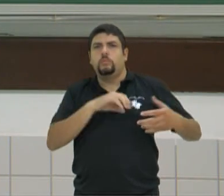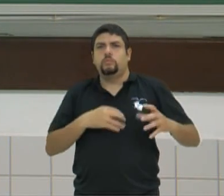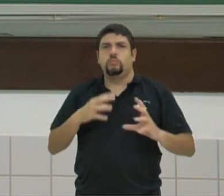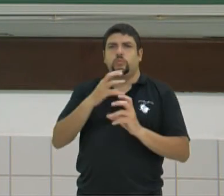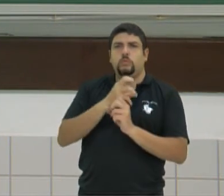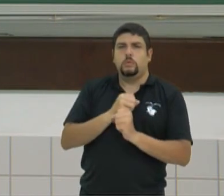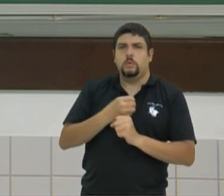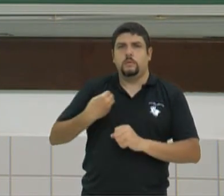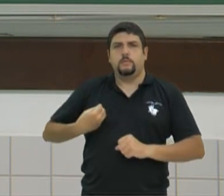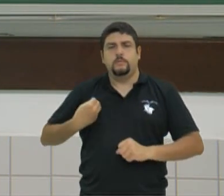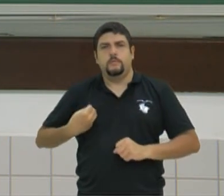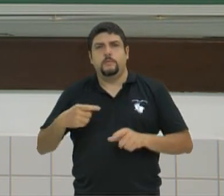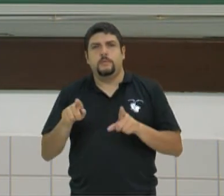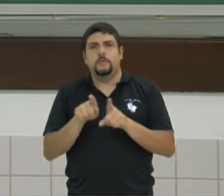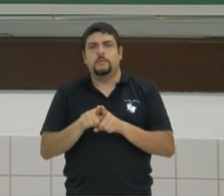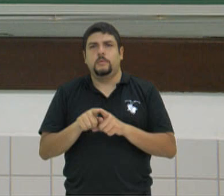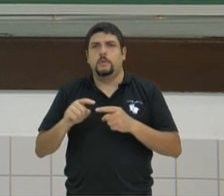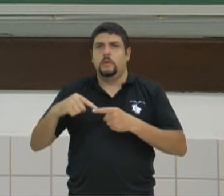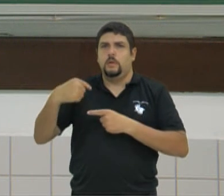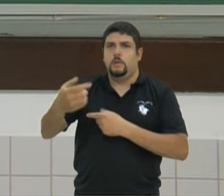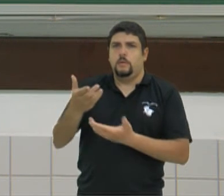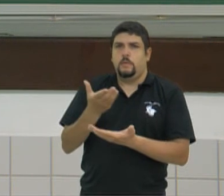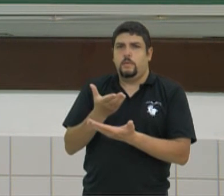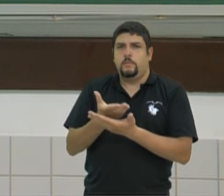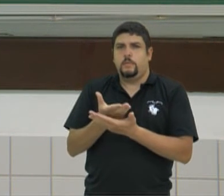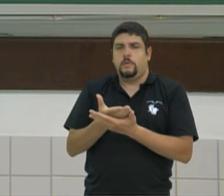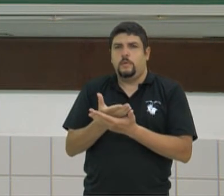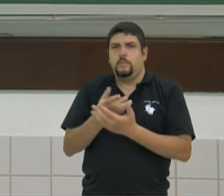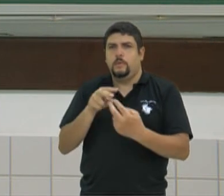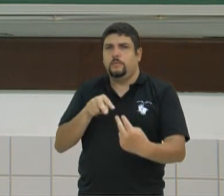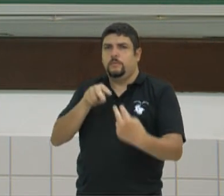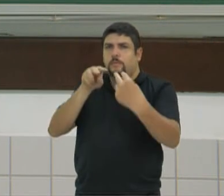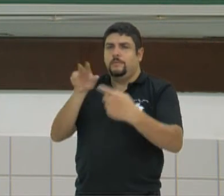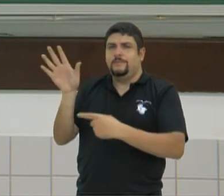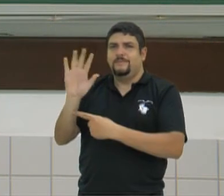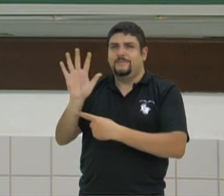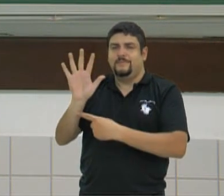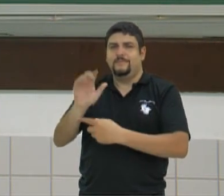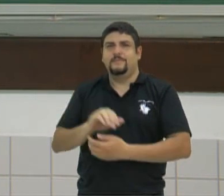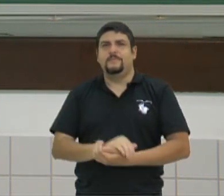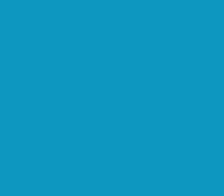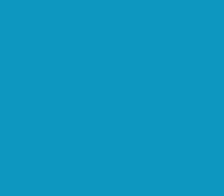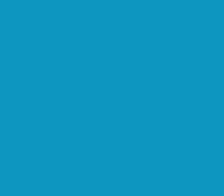vamos nos falando aí nas próximas aulas, tá? Te espero aí nas próximas aulas. Até lá!